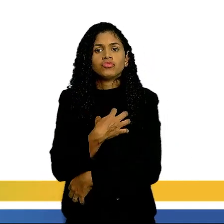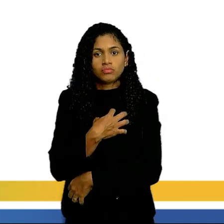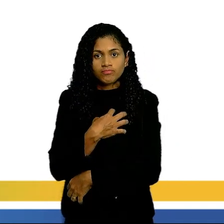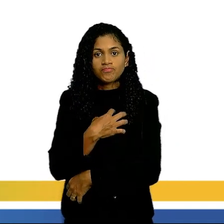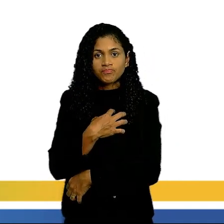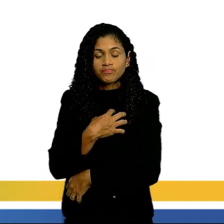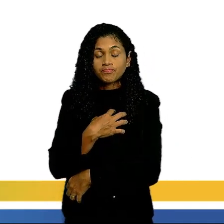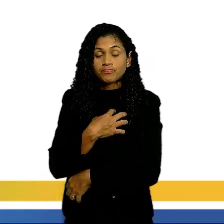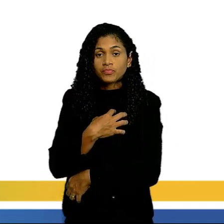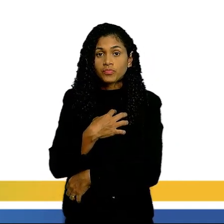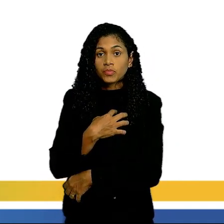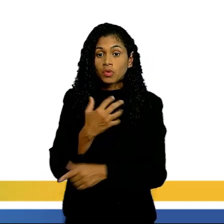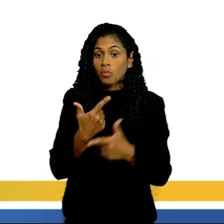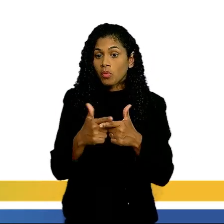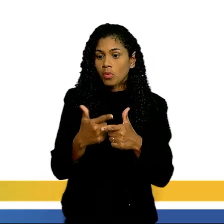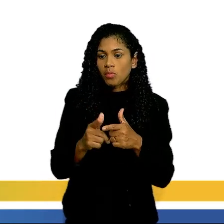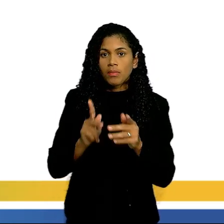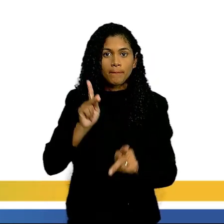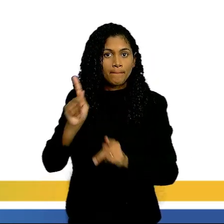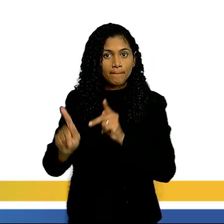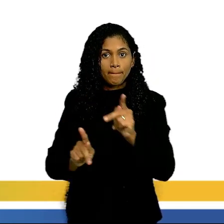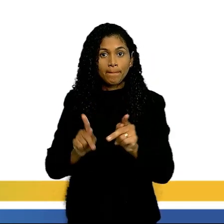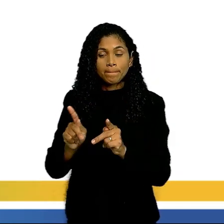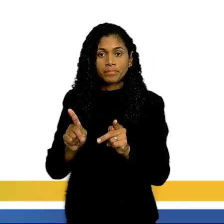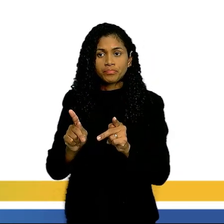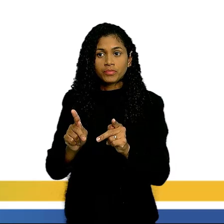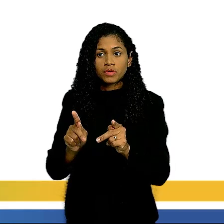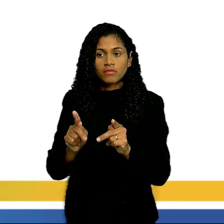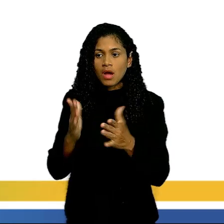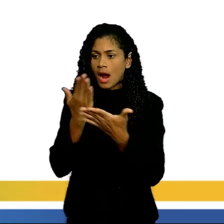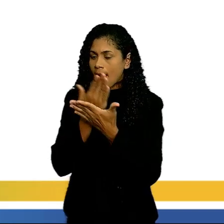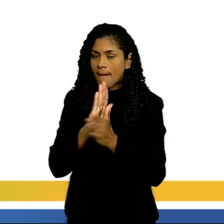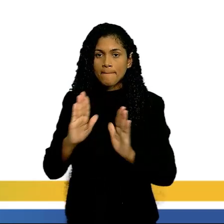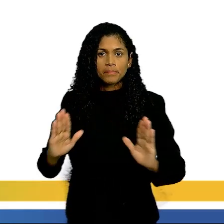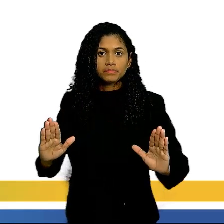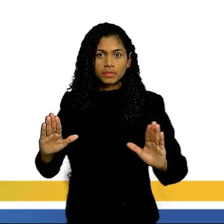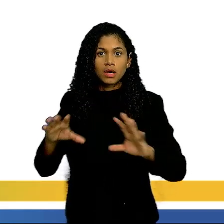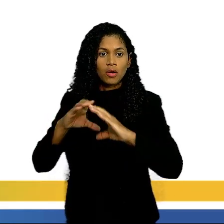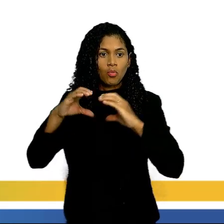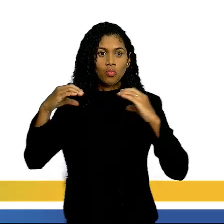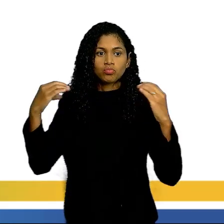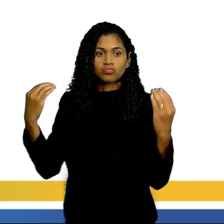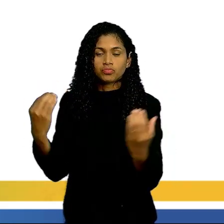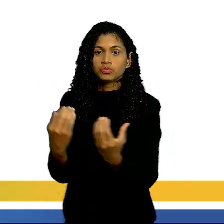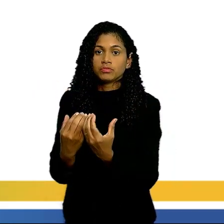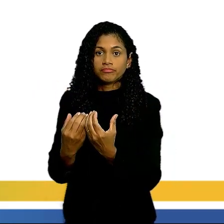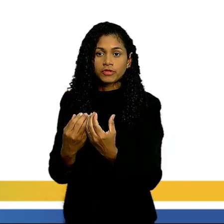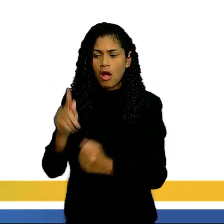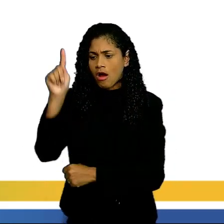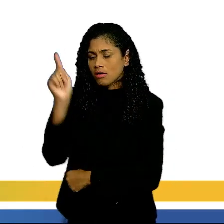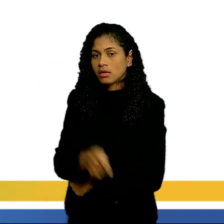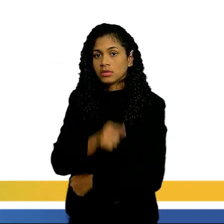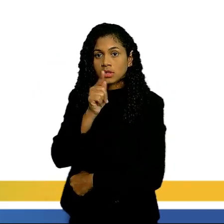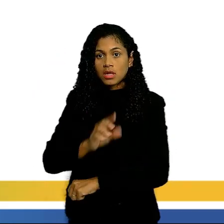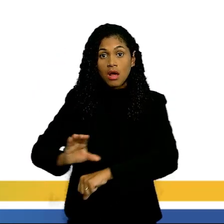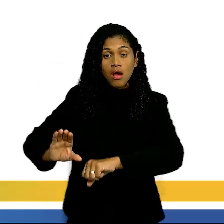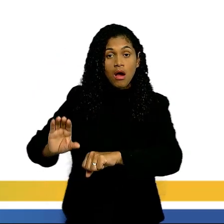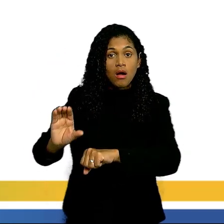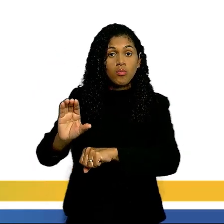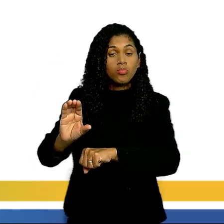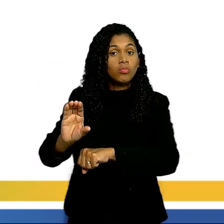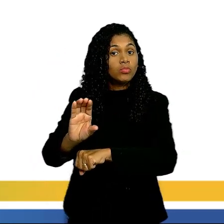popular. Ele vai dissolver o Congresso, suspender a Constituição e começar a